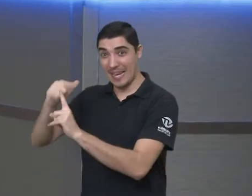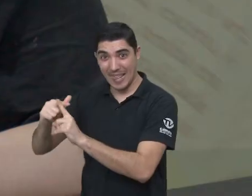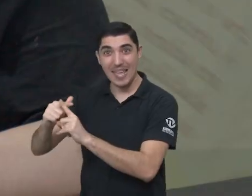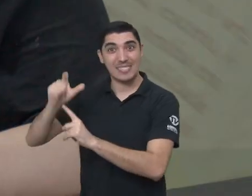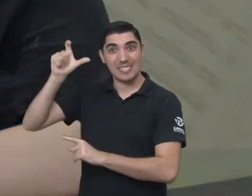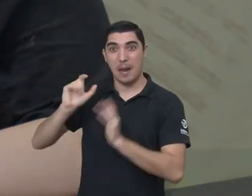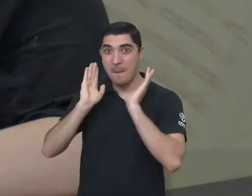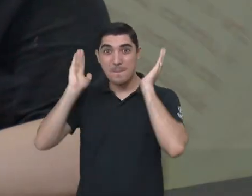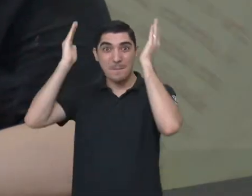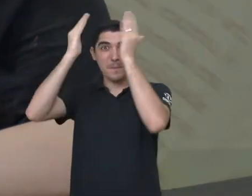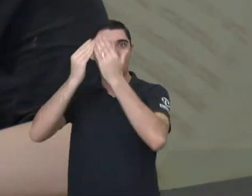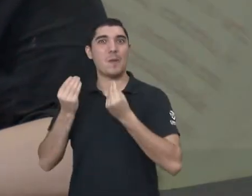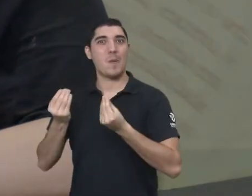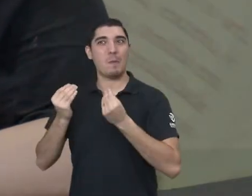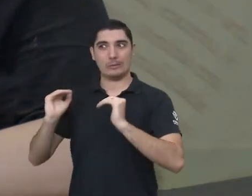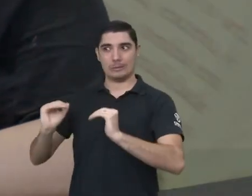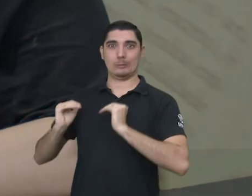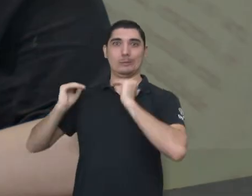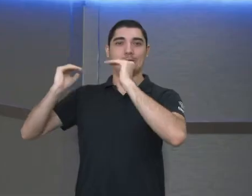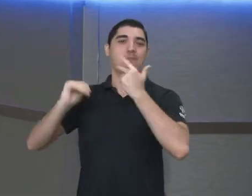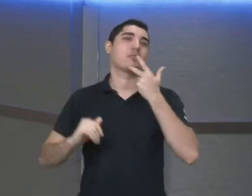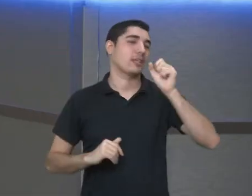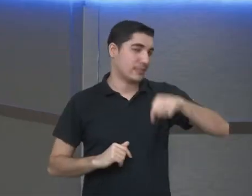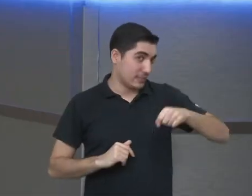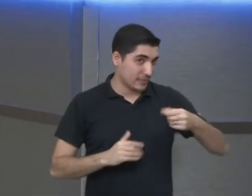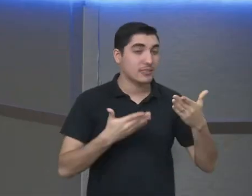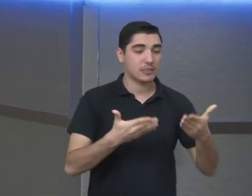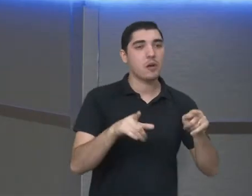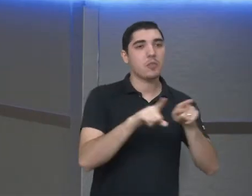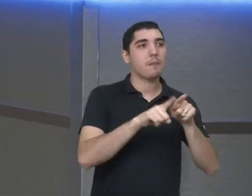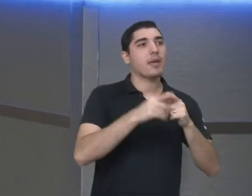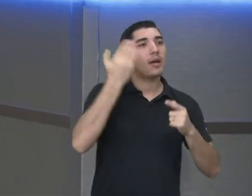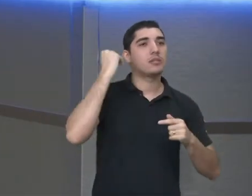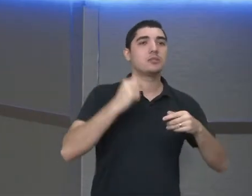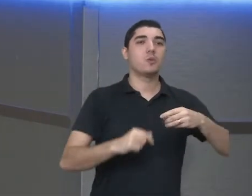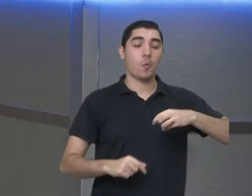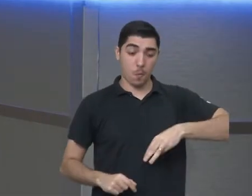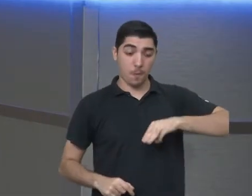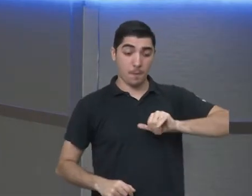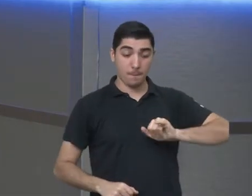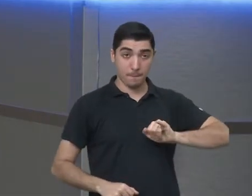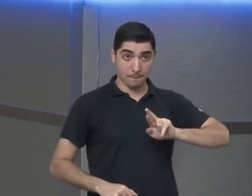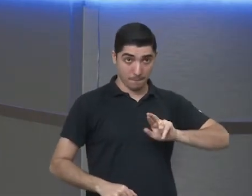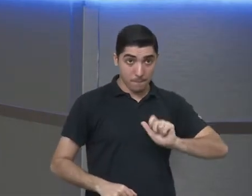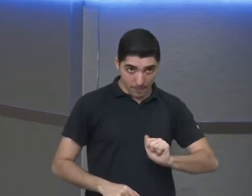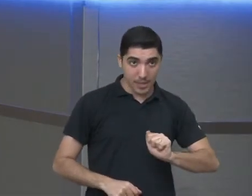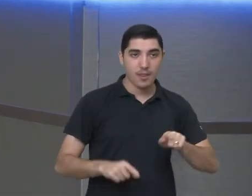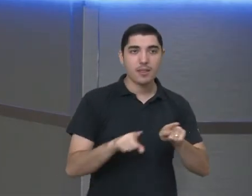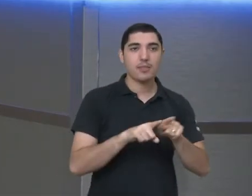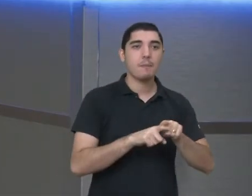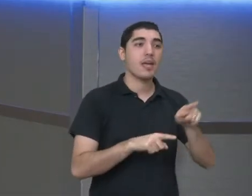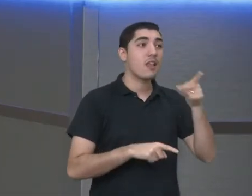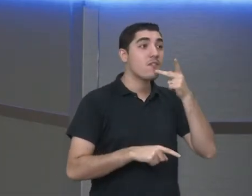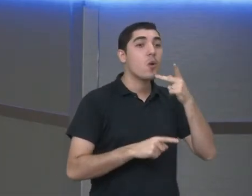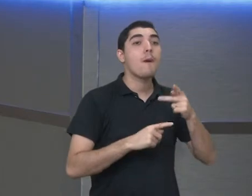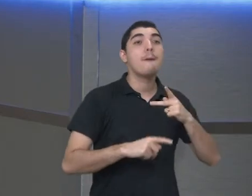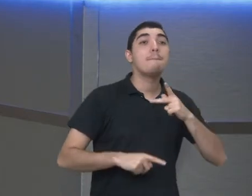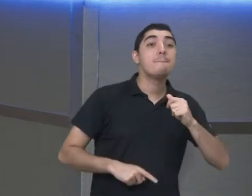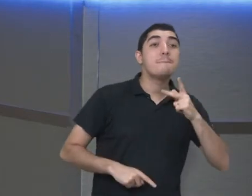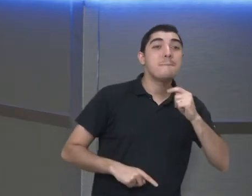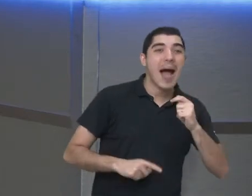foi, marcou. Falei, pô, no termeio, quase não devia ter falado, mas, pô, não belisca, né? E acabou o seu Marino confessando que foi com a mão, ele fez o gol com a mão